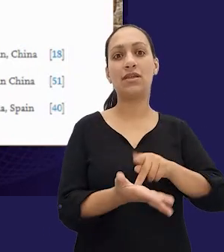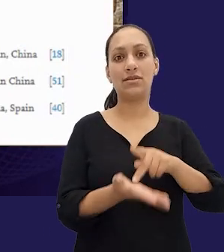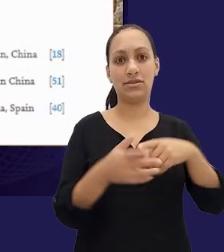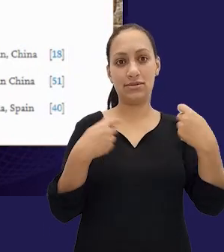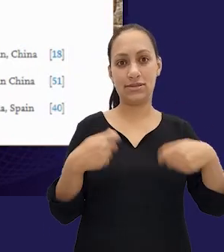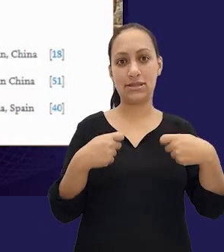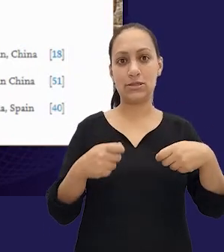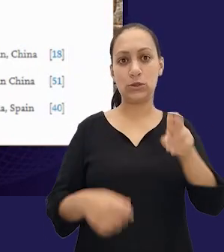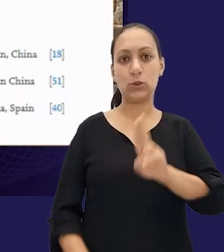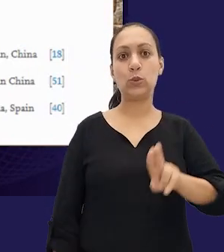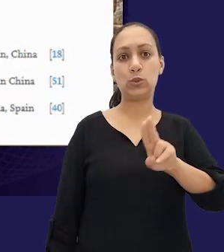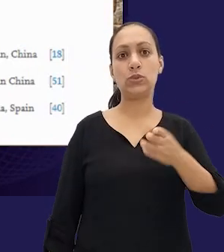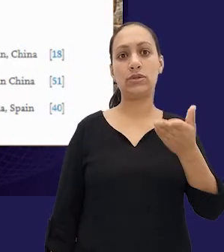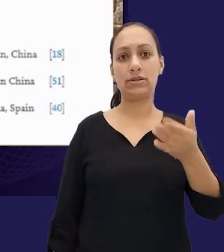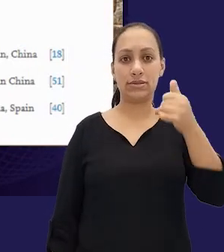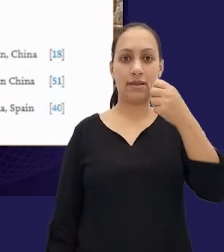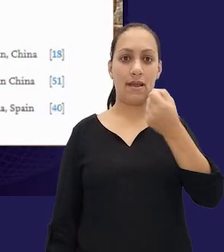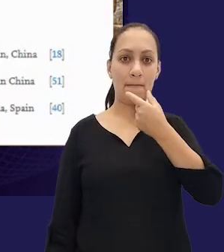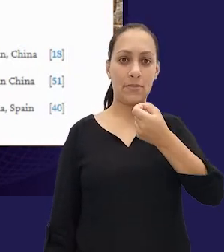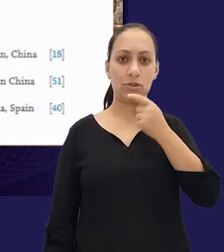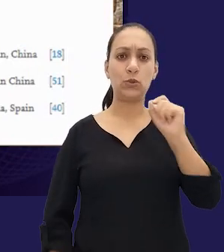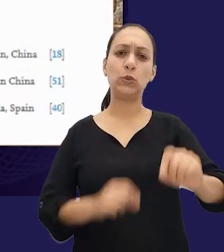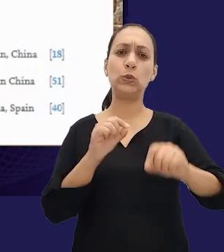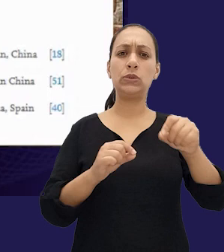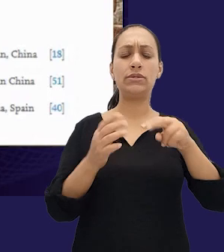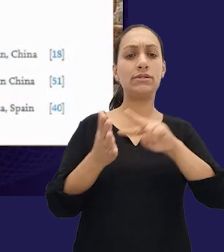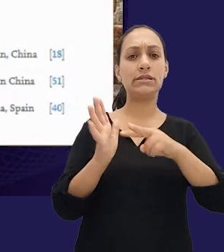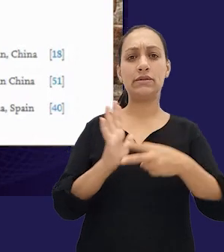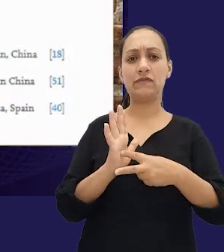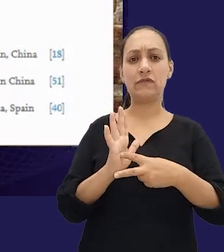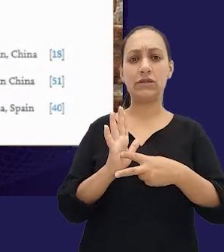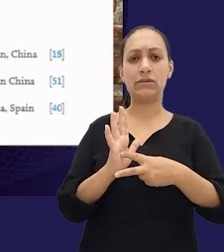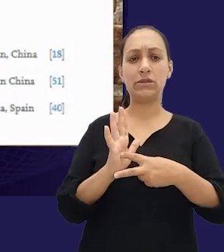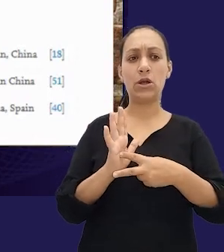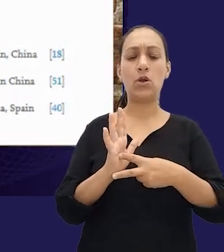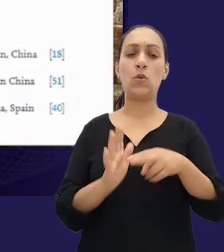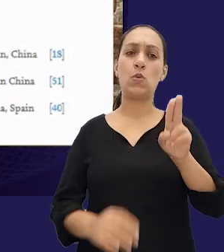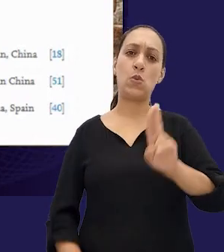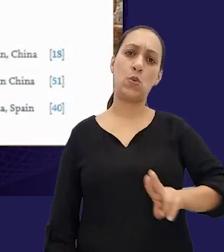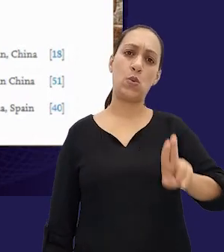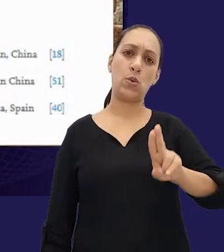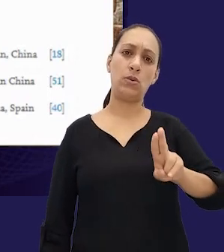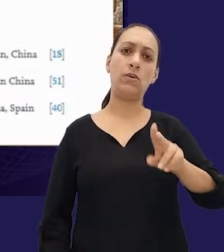desses antimicrobianos. O que é que isso significa, né? Um uso